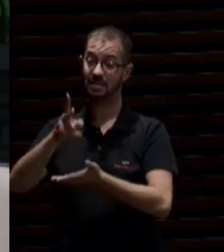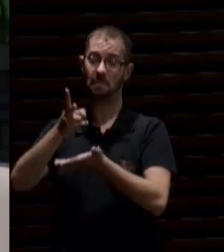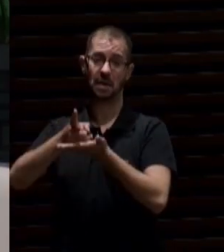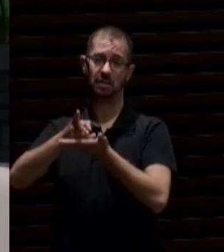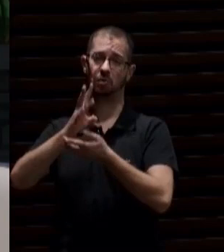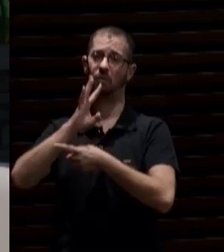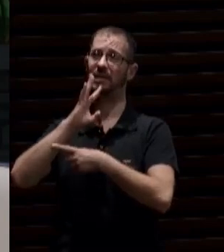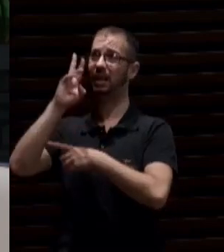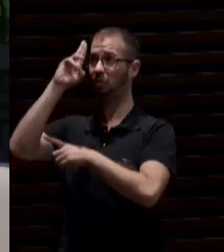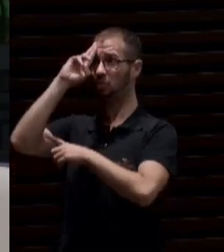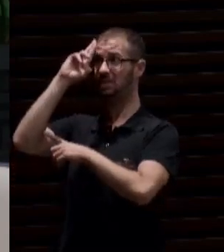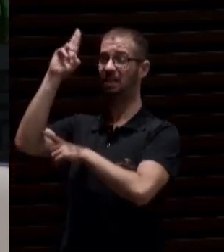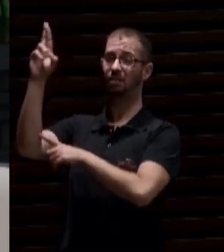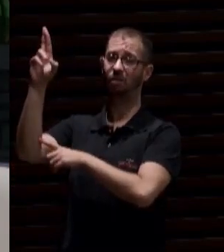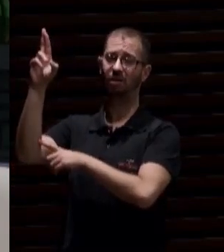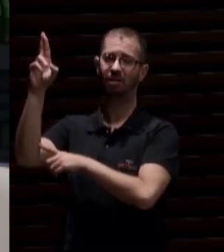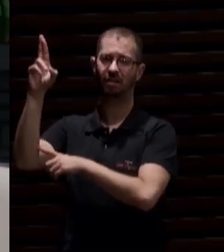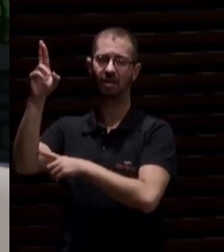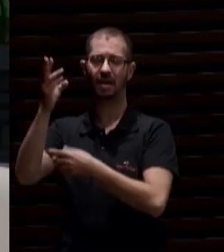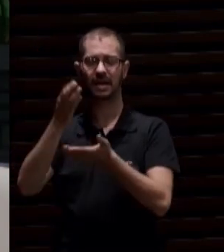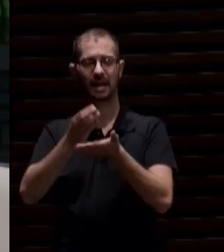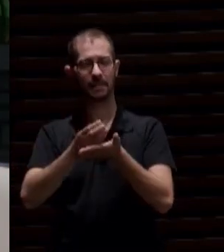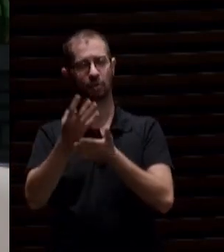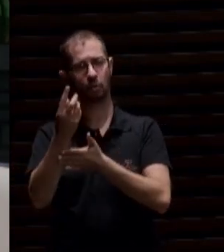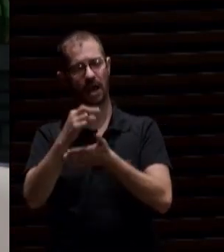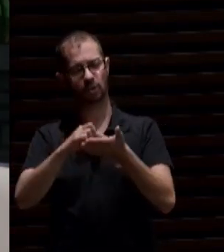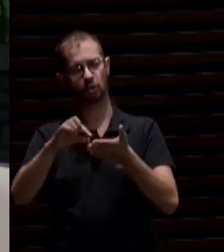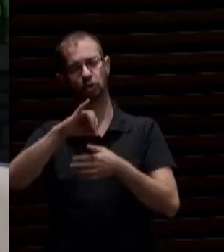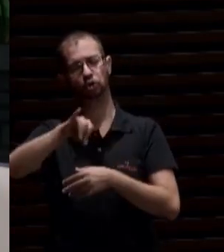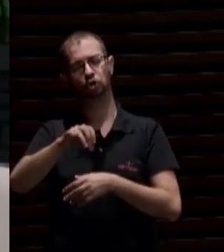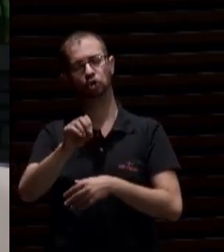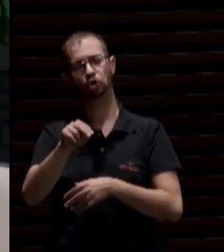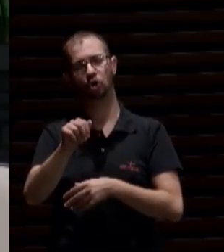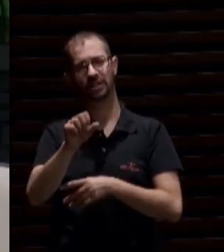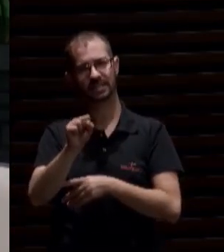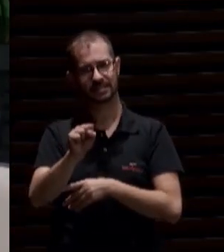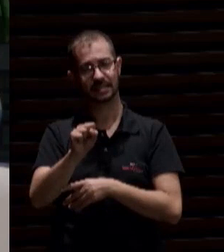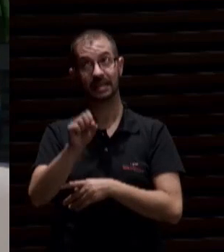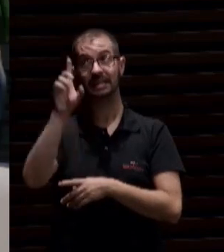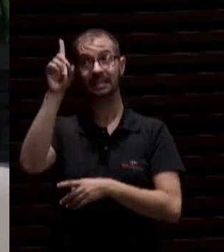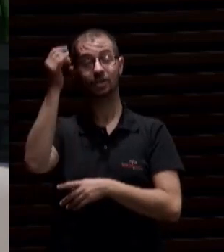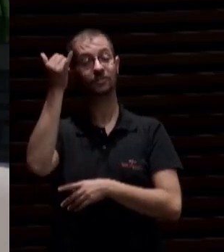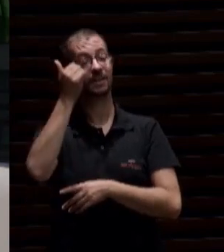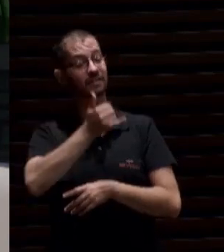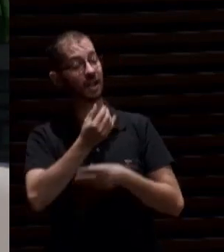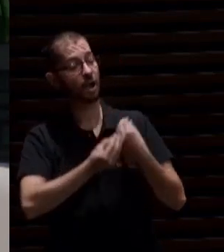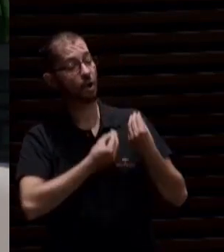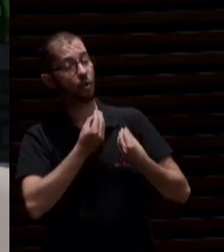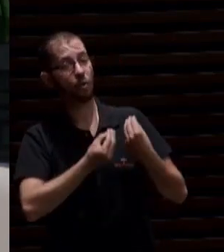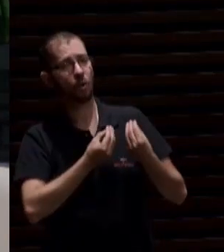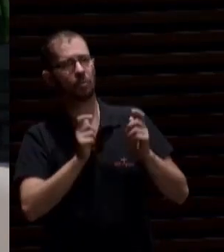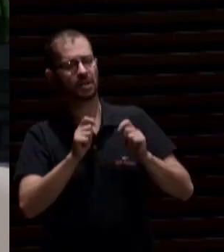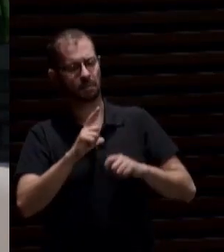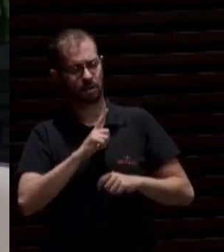povo ninivita não conhecia, meus irmãos, capítulo 4 de Jonas, Deus vai falar com Jonas, ele fala assim: Jonas, como que eu poderia não ter